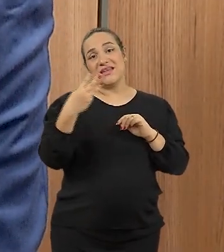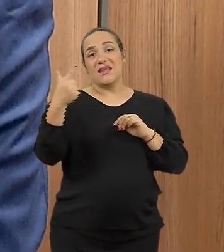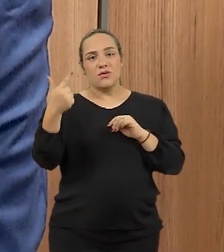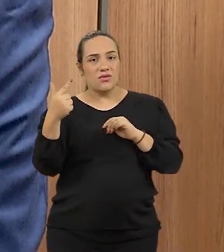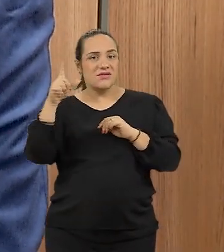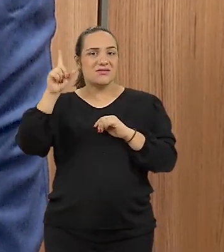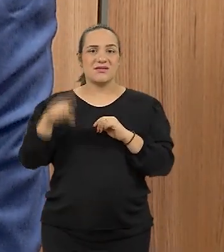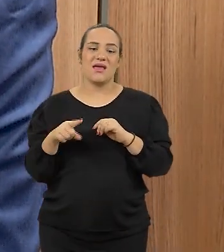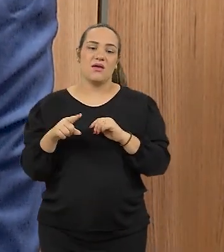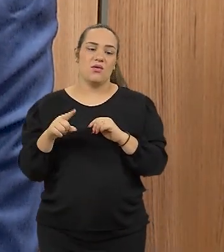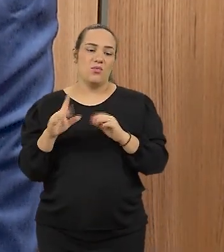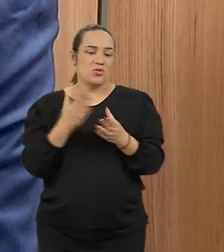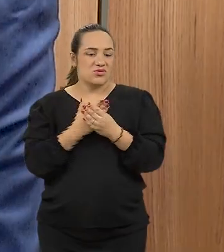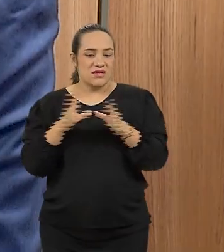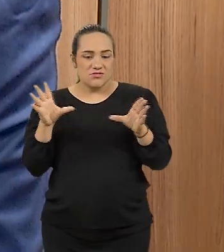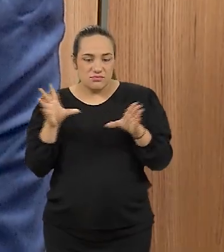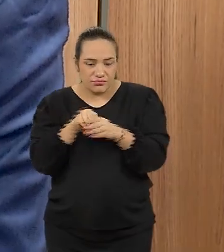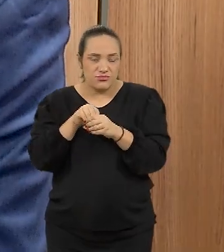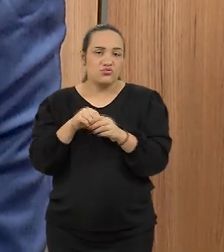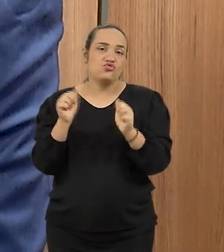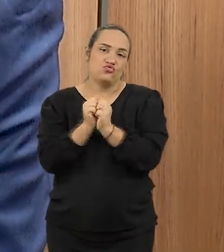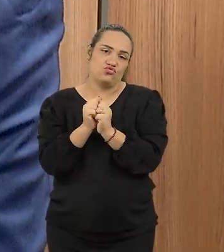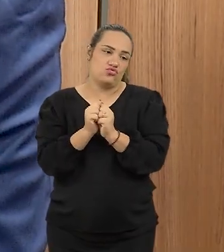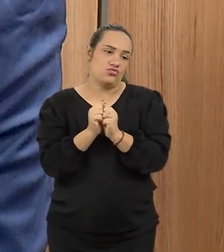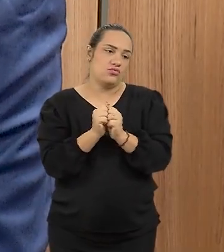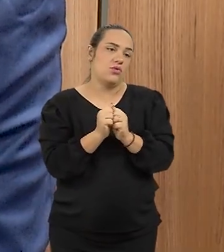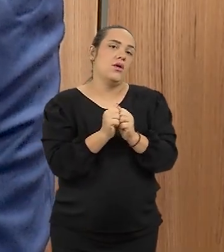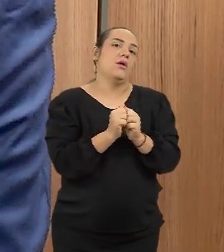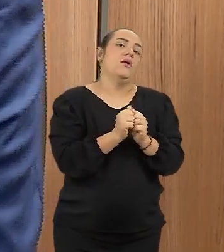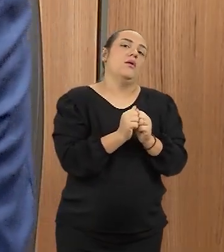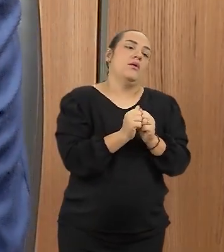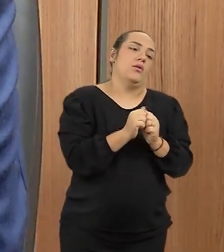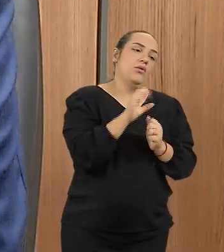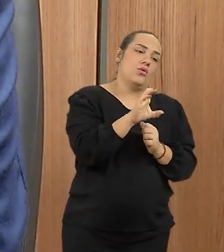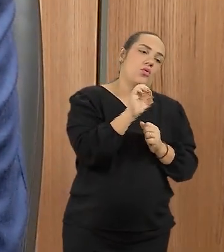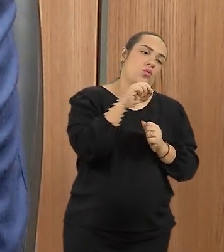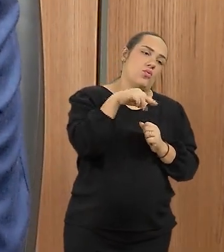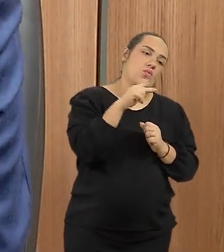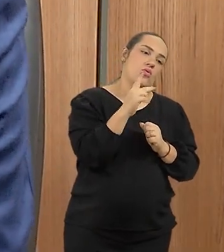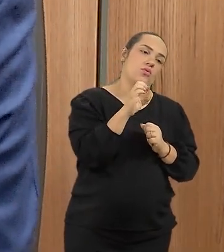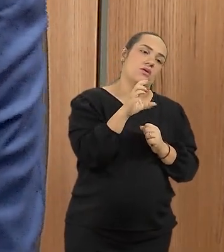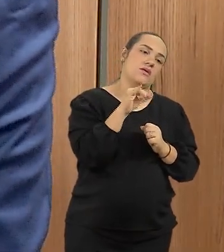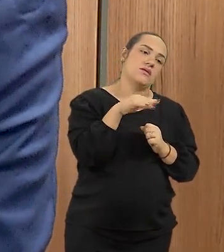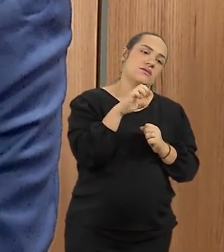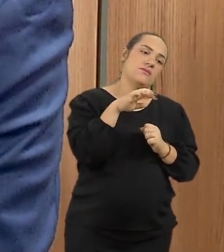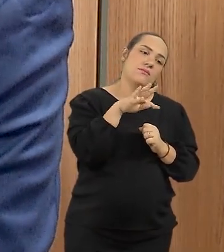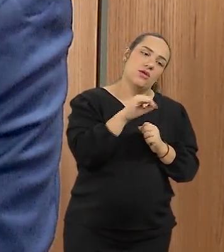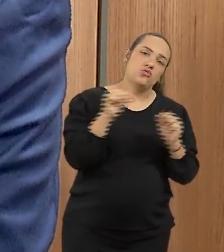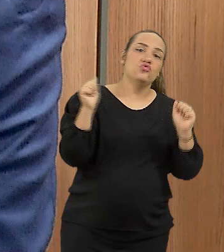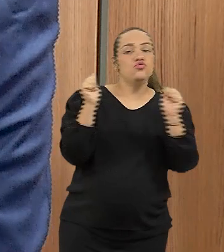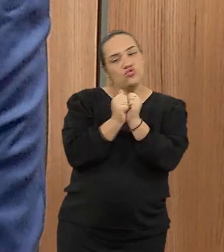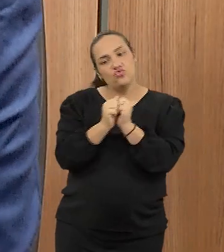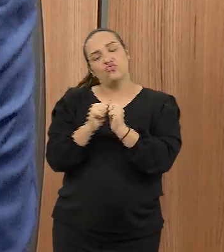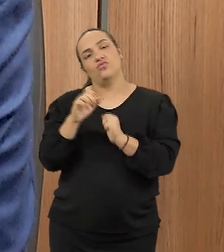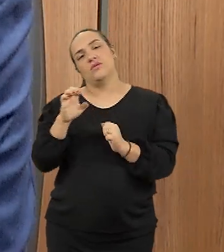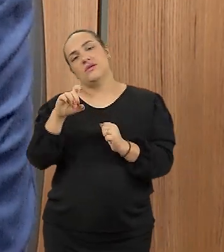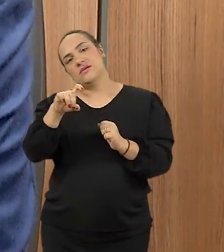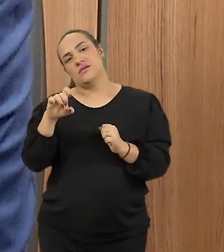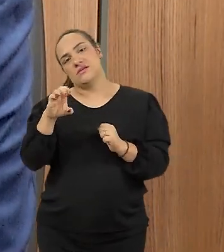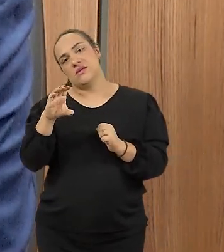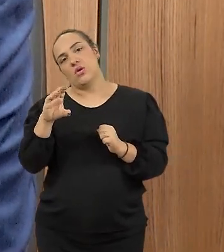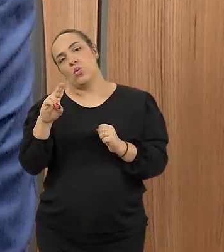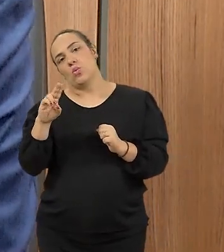Então essas duas mudanças ao longo do tempo revelaram que o Código ele já não atendia mais às